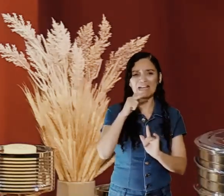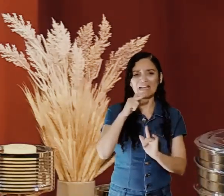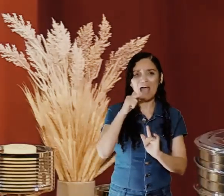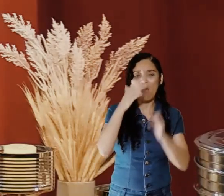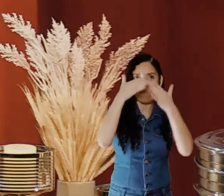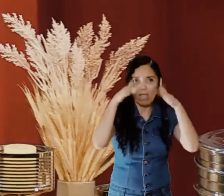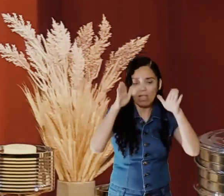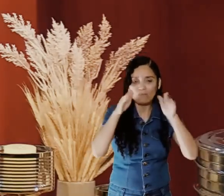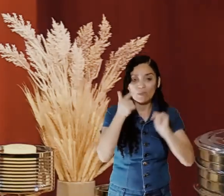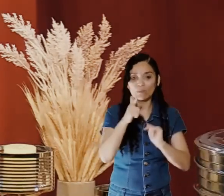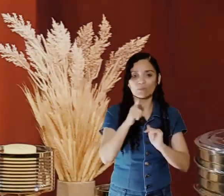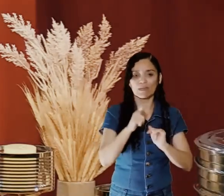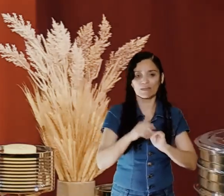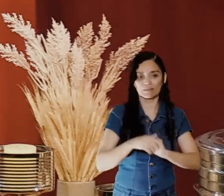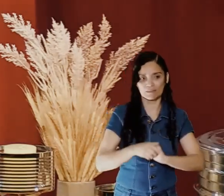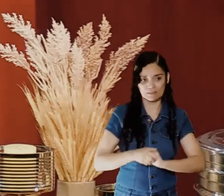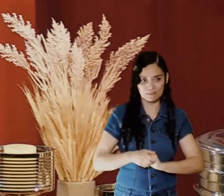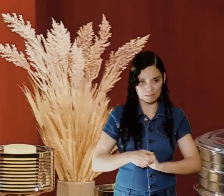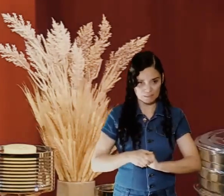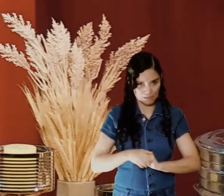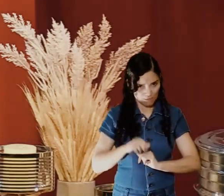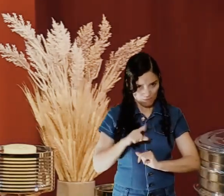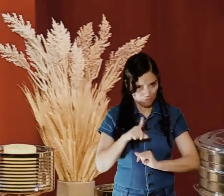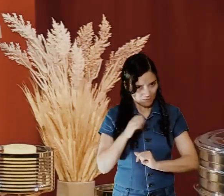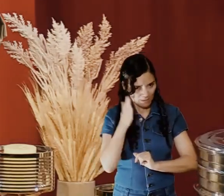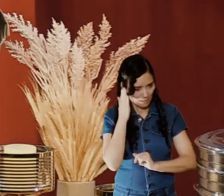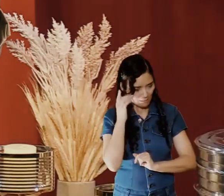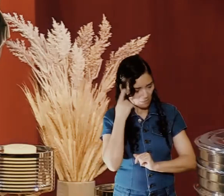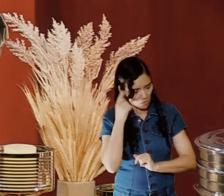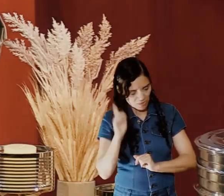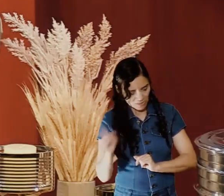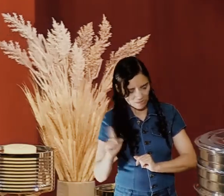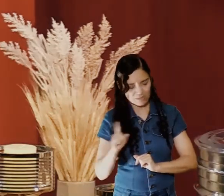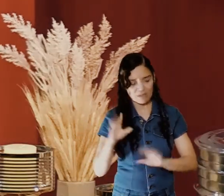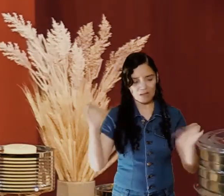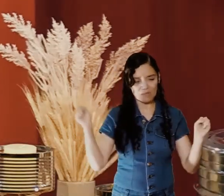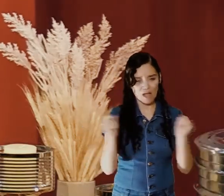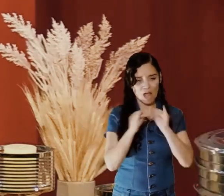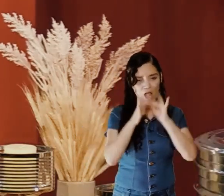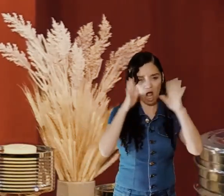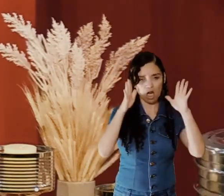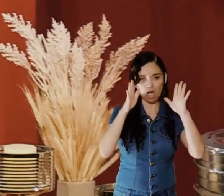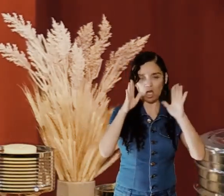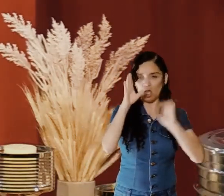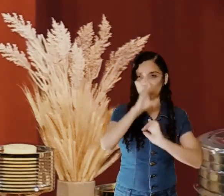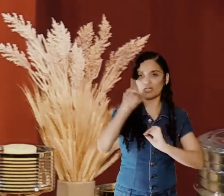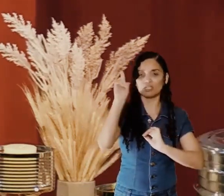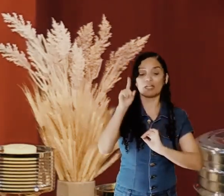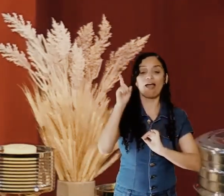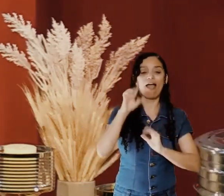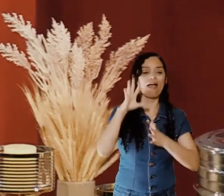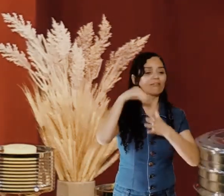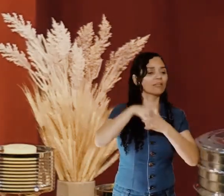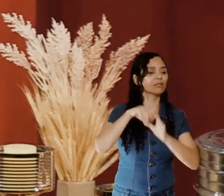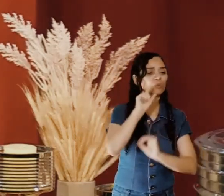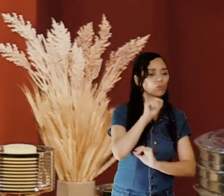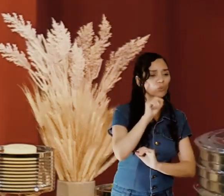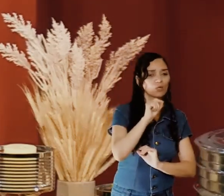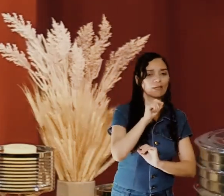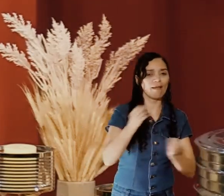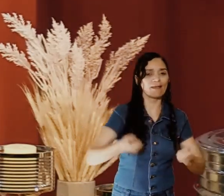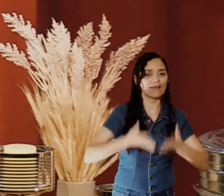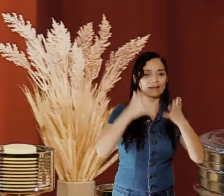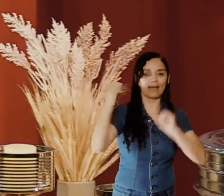pressupõe a glória de Deus que transborda graça e salvação para mim e para você.